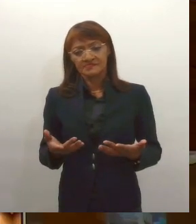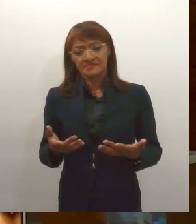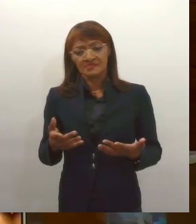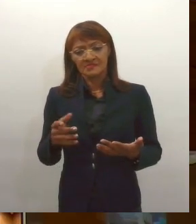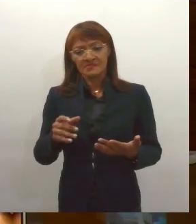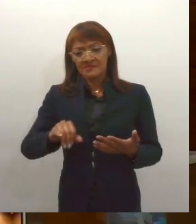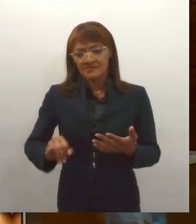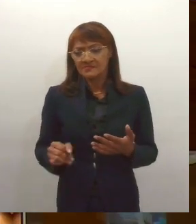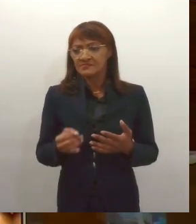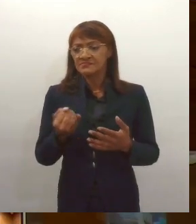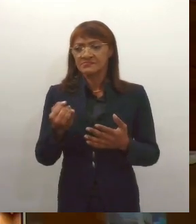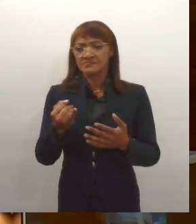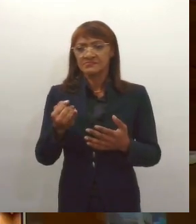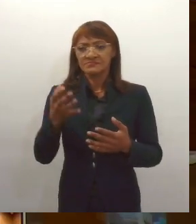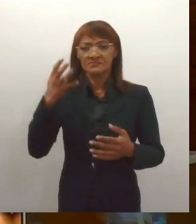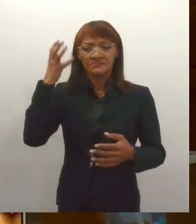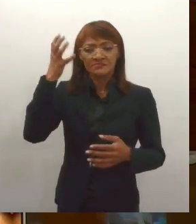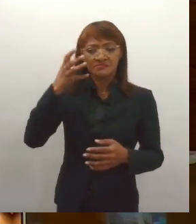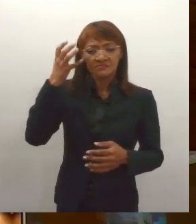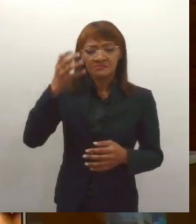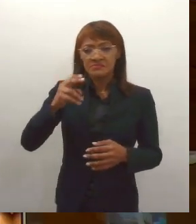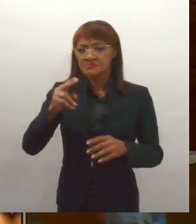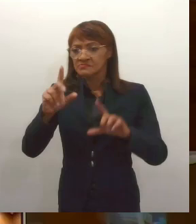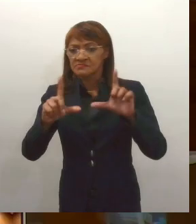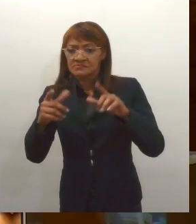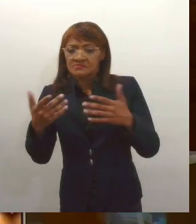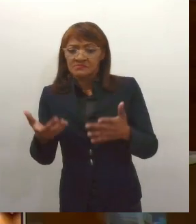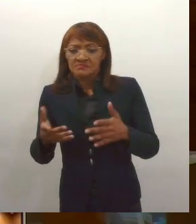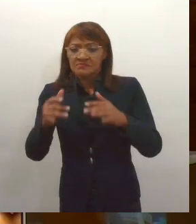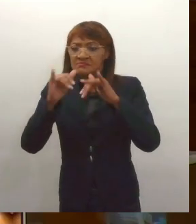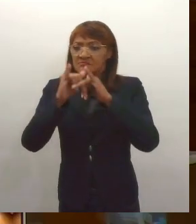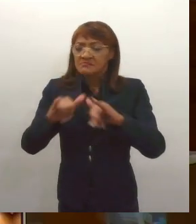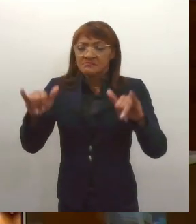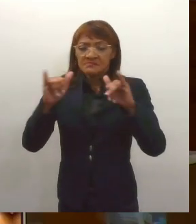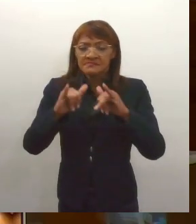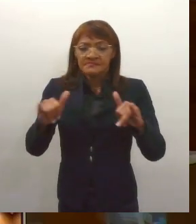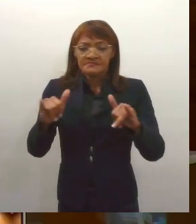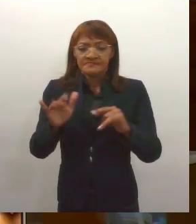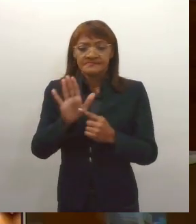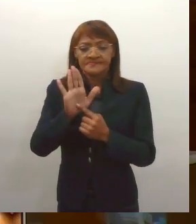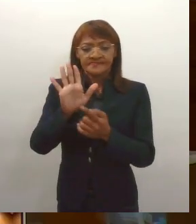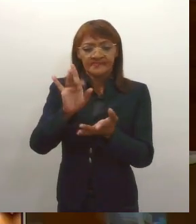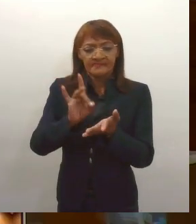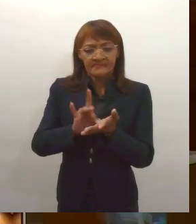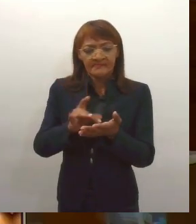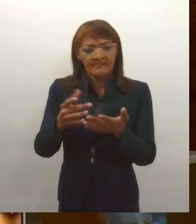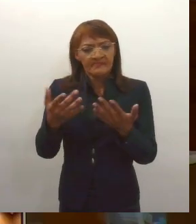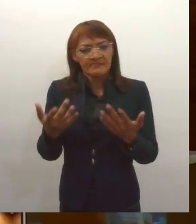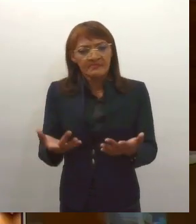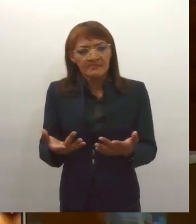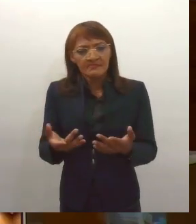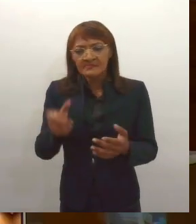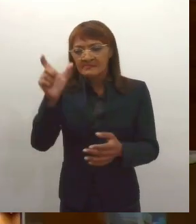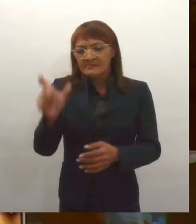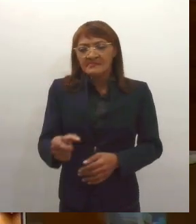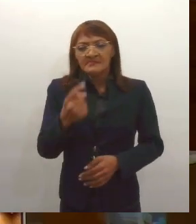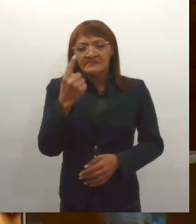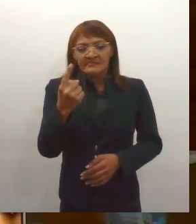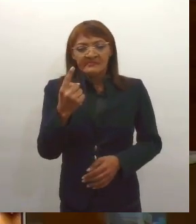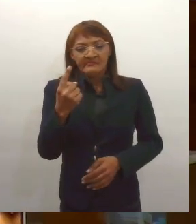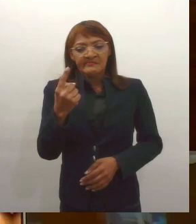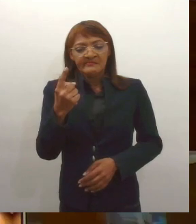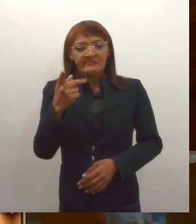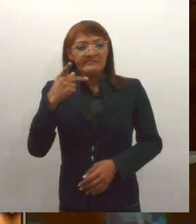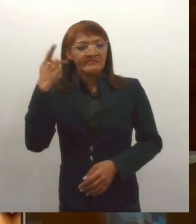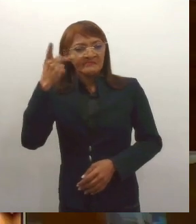informação transmitir verdade e ainda mais de um parlamentar que deveria eh legislar para garantir